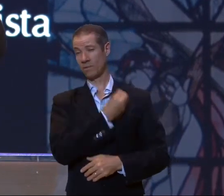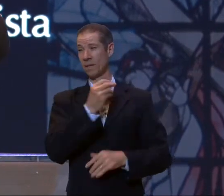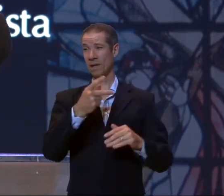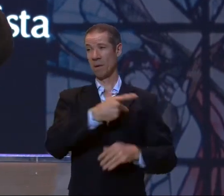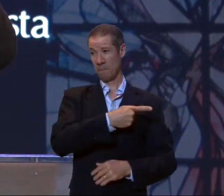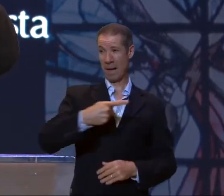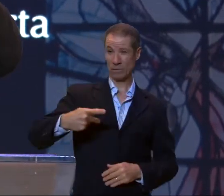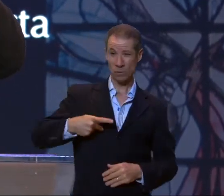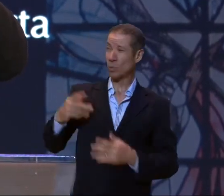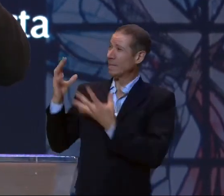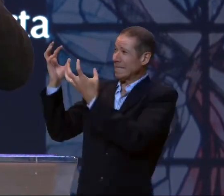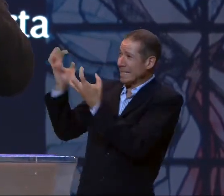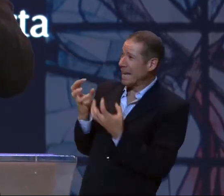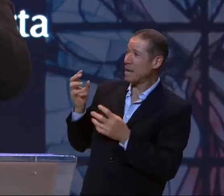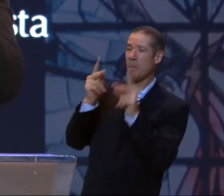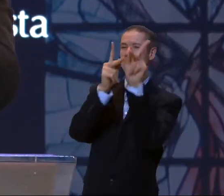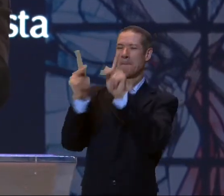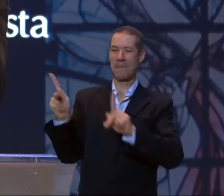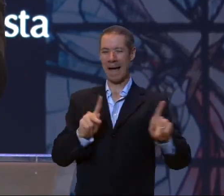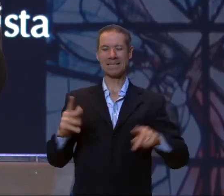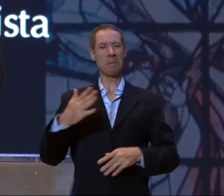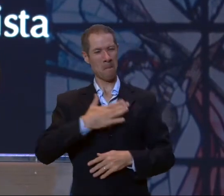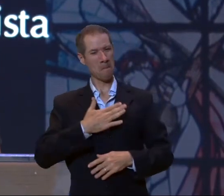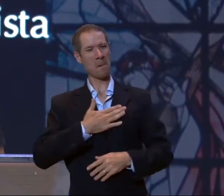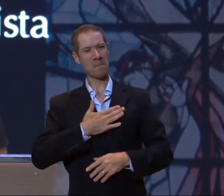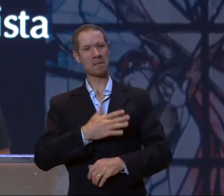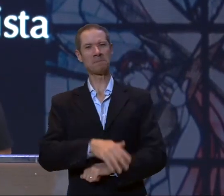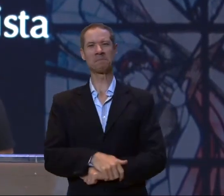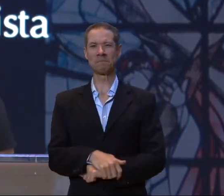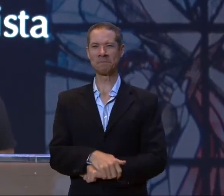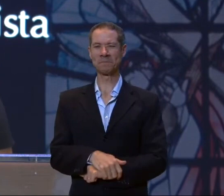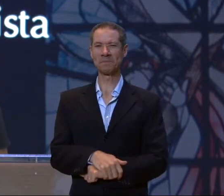eu quero essa paz para mim primeiro.